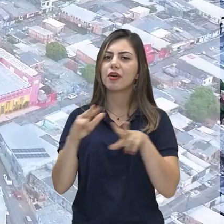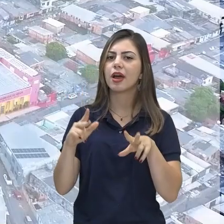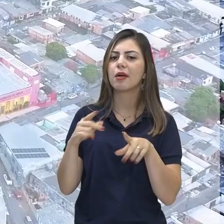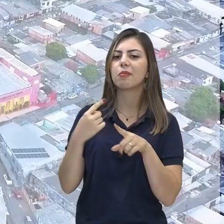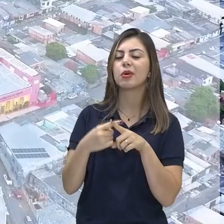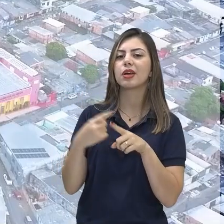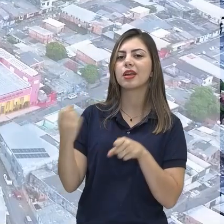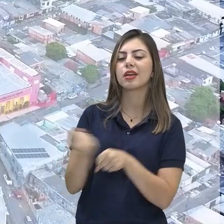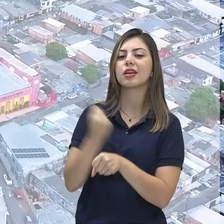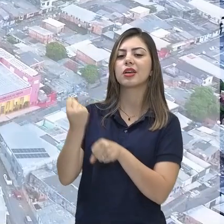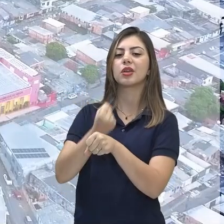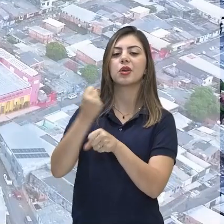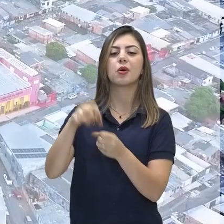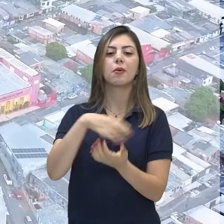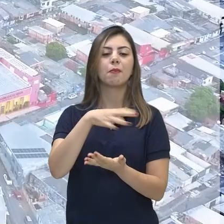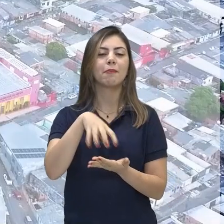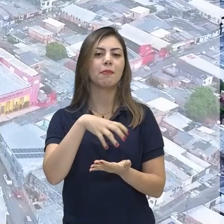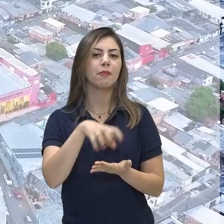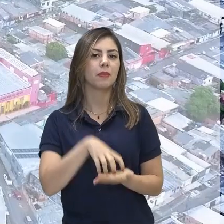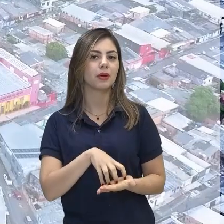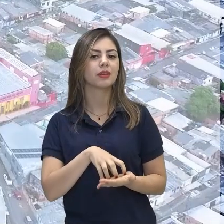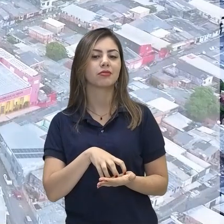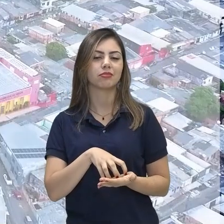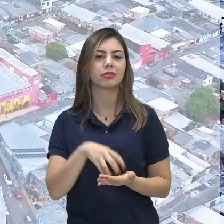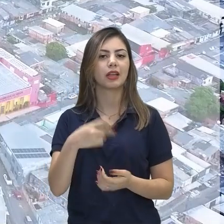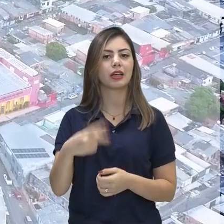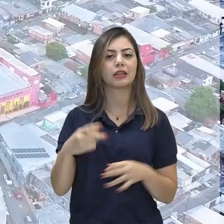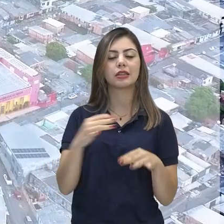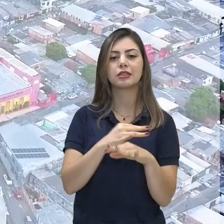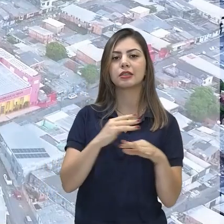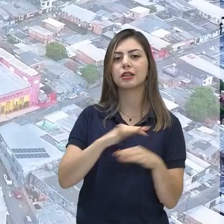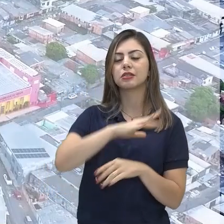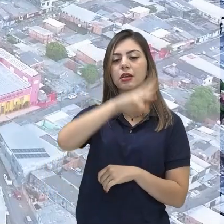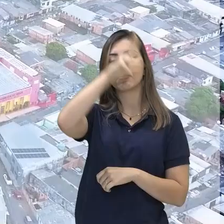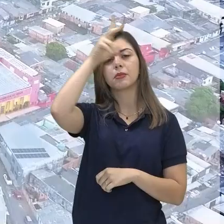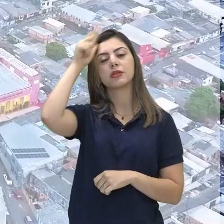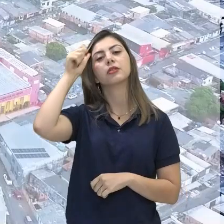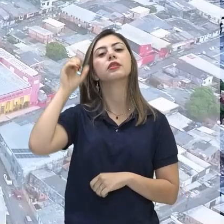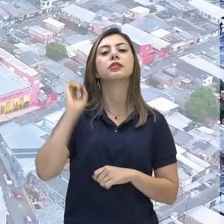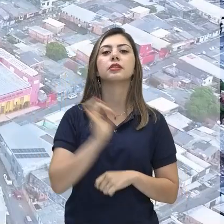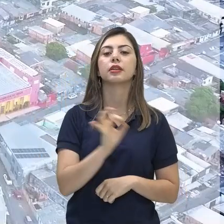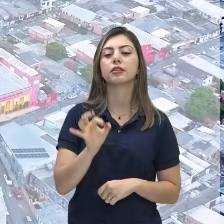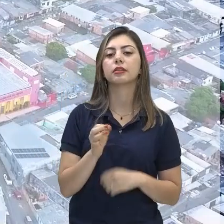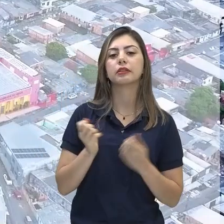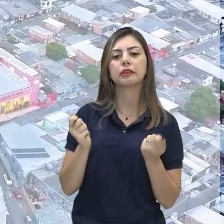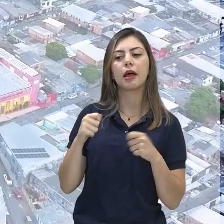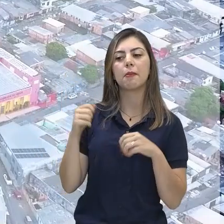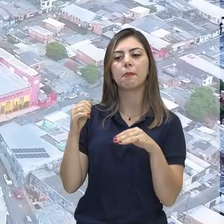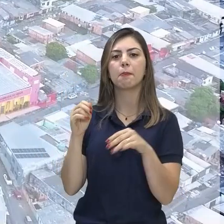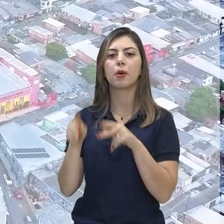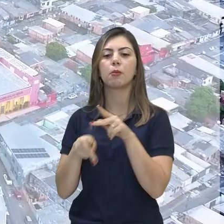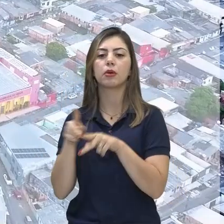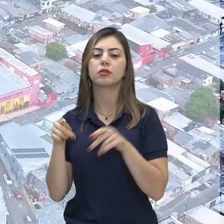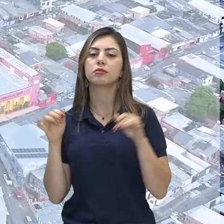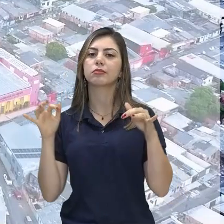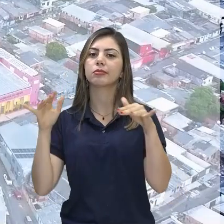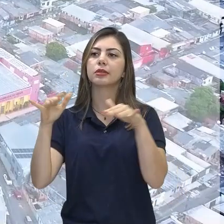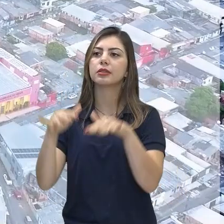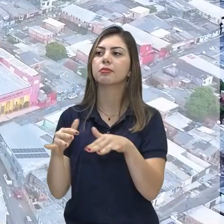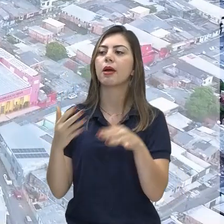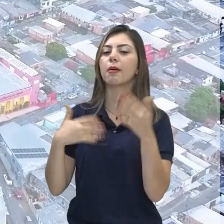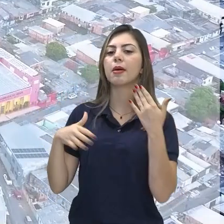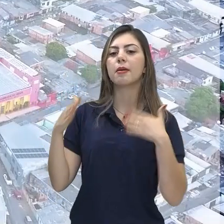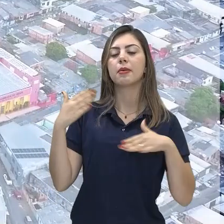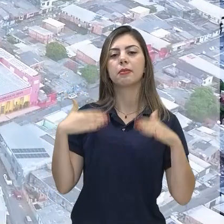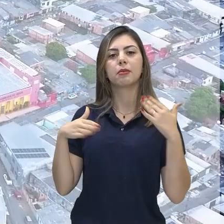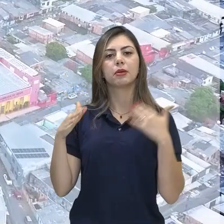de um parque, o Parque dos Gigantes, na cidade de Manaus, para que a população tenha um espaço de lazer, mas que ao mesmo tempo essa área